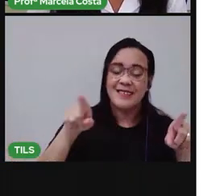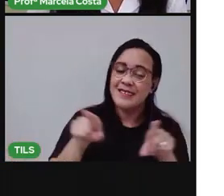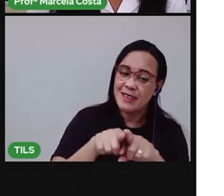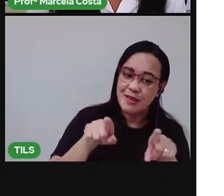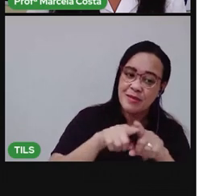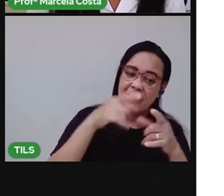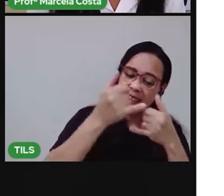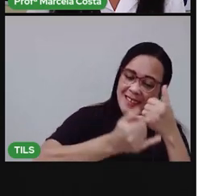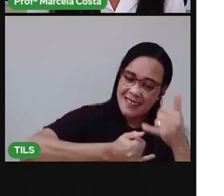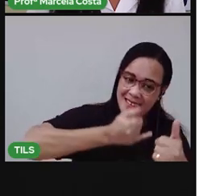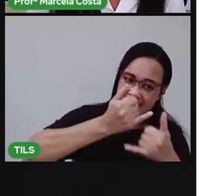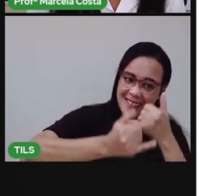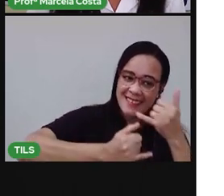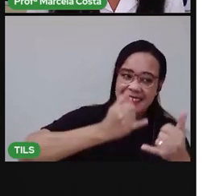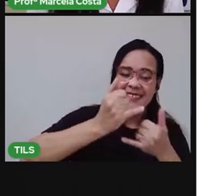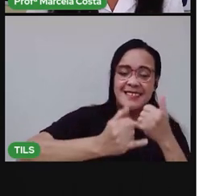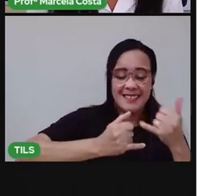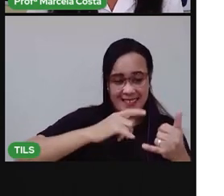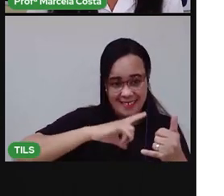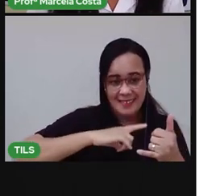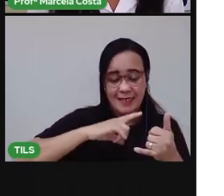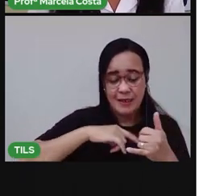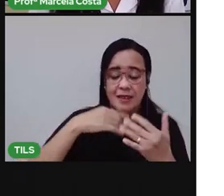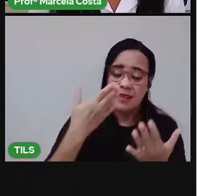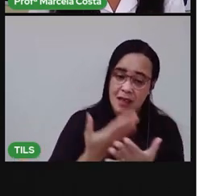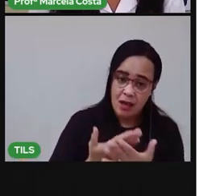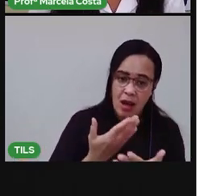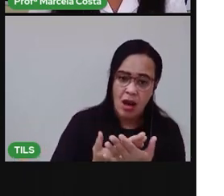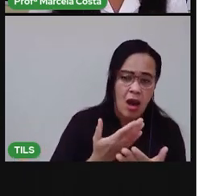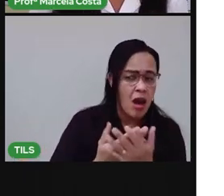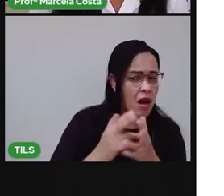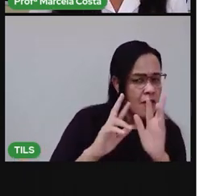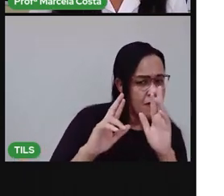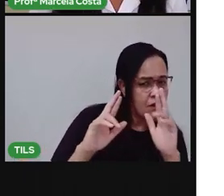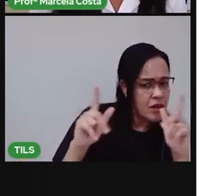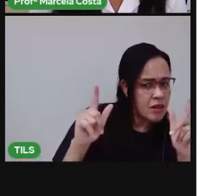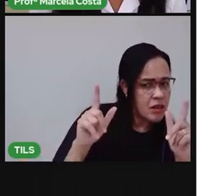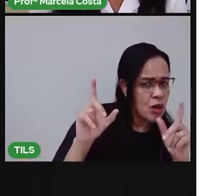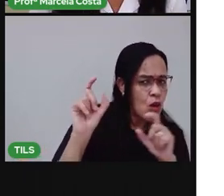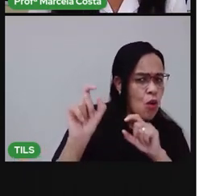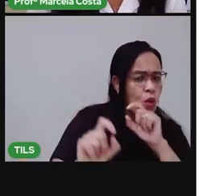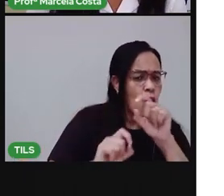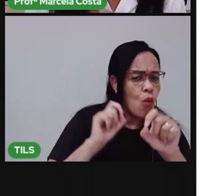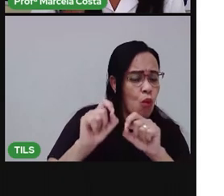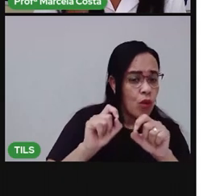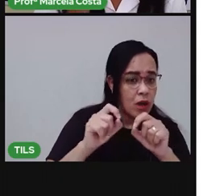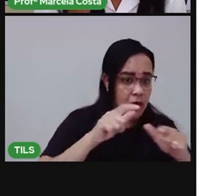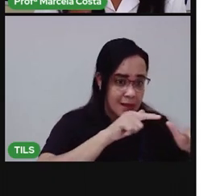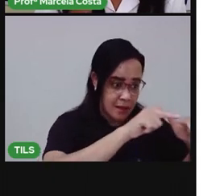Nessa aula, você vai aprender a diferenciar o que é trabalho e lazer.